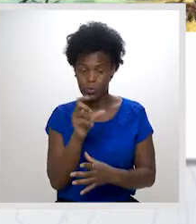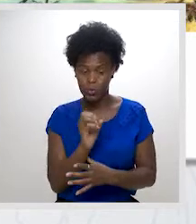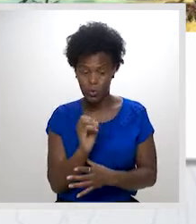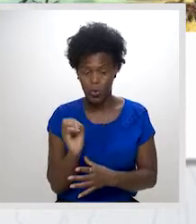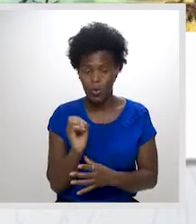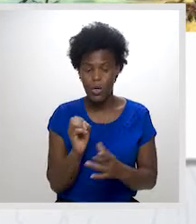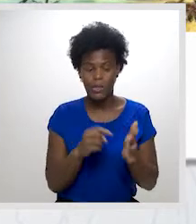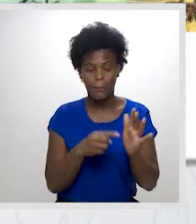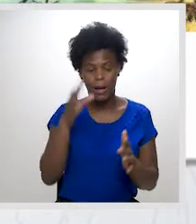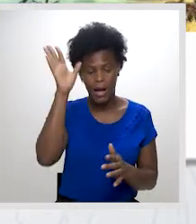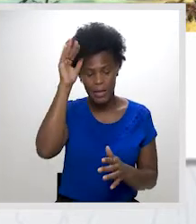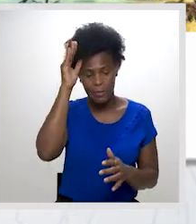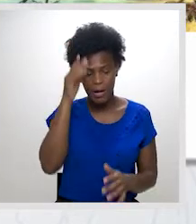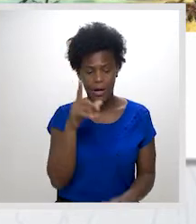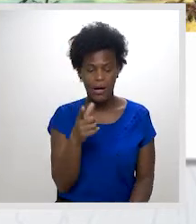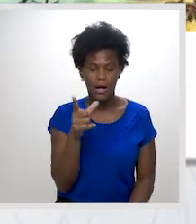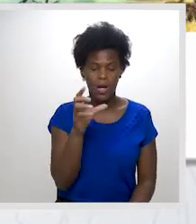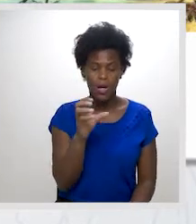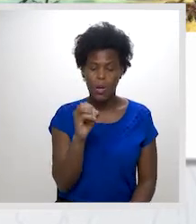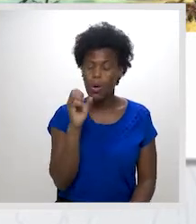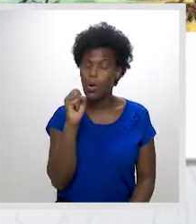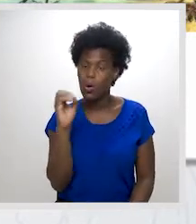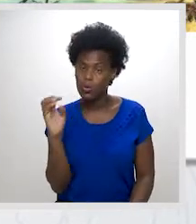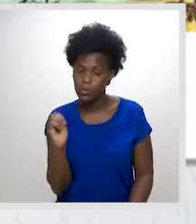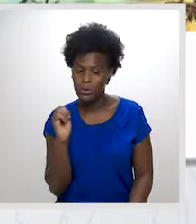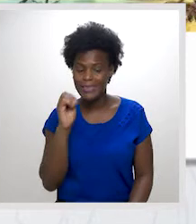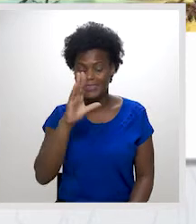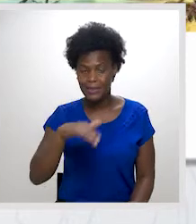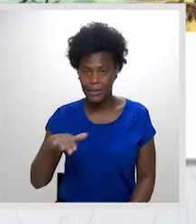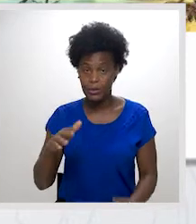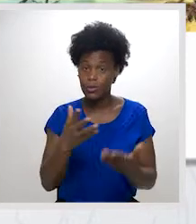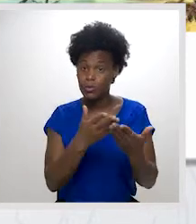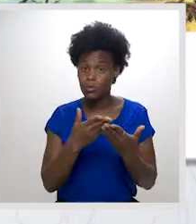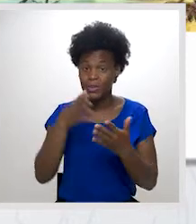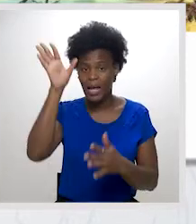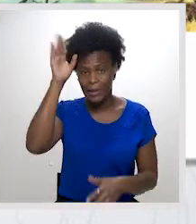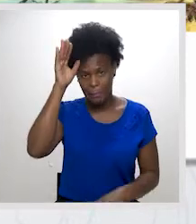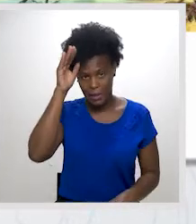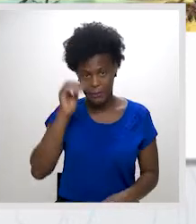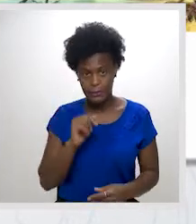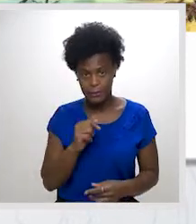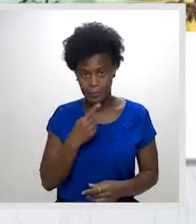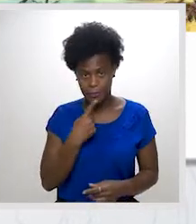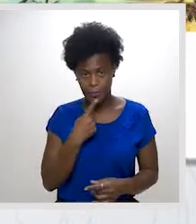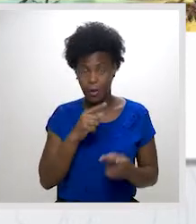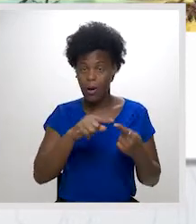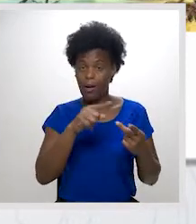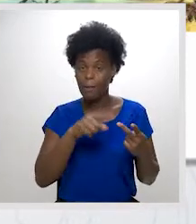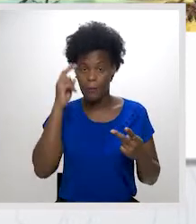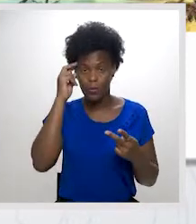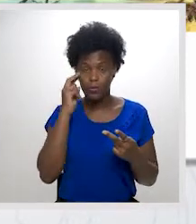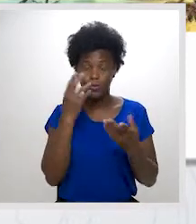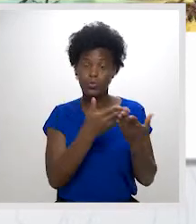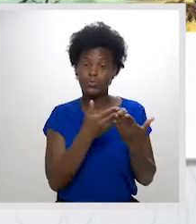Zoon significa animal, logos, ciência, ou seja, estudo dos animais. O ramo da